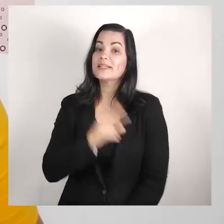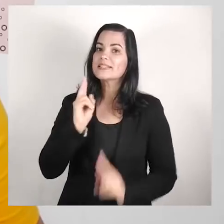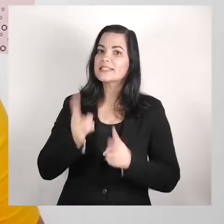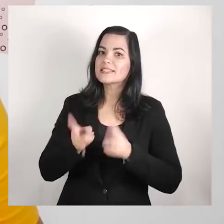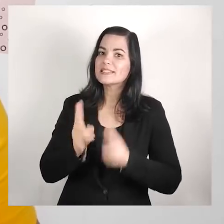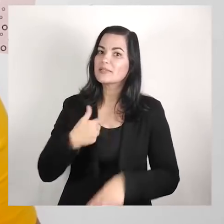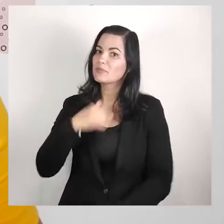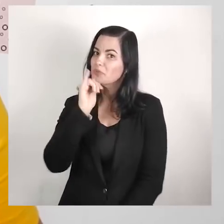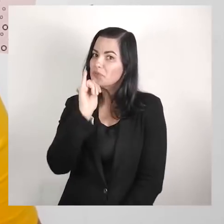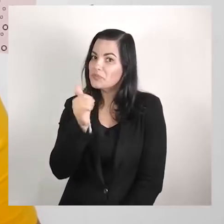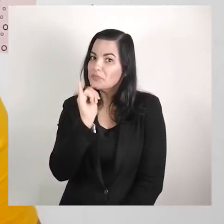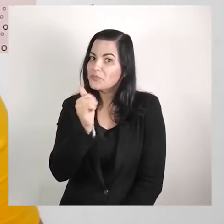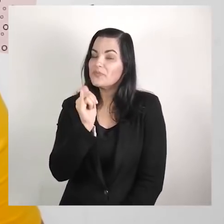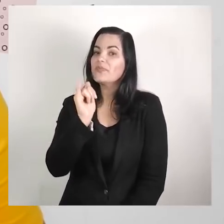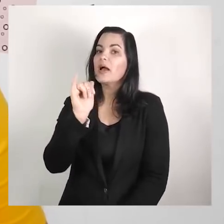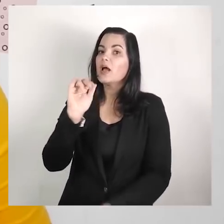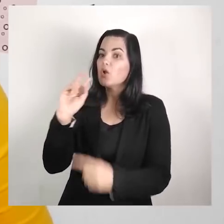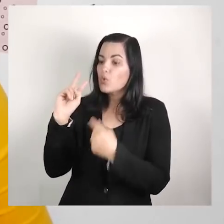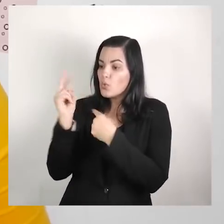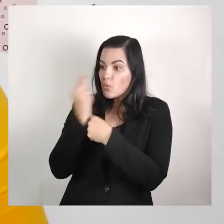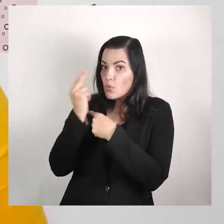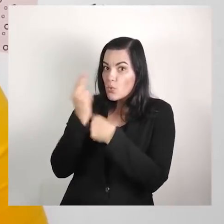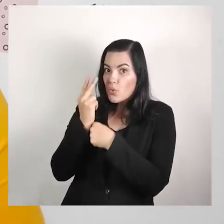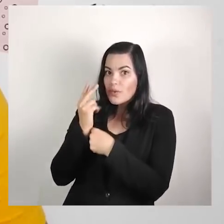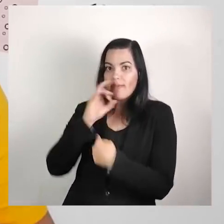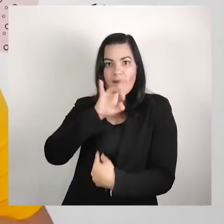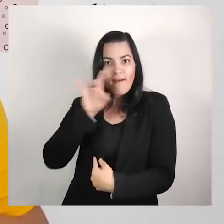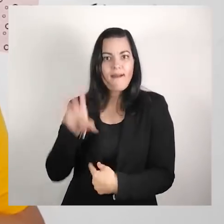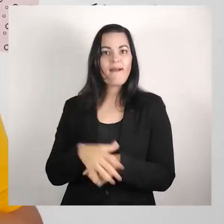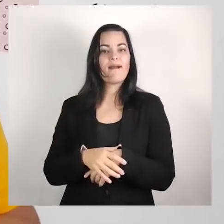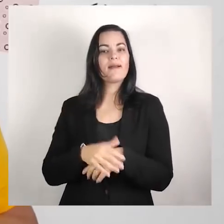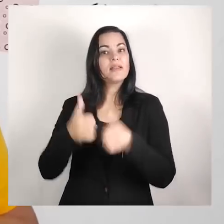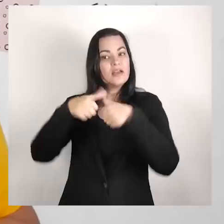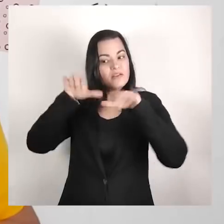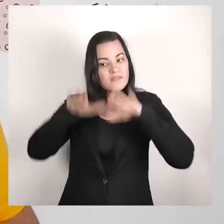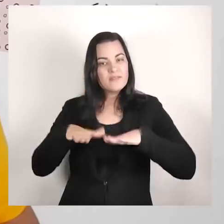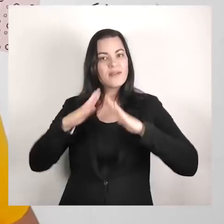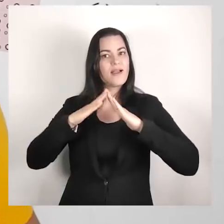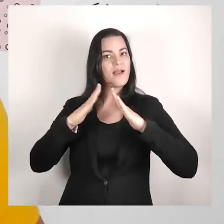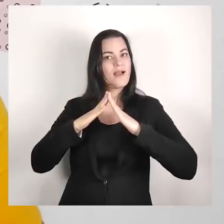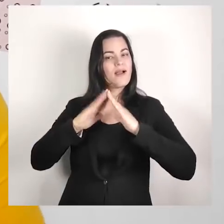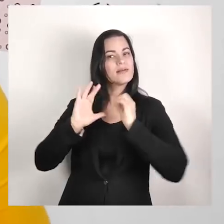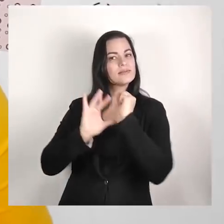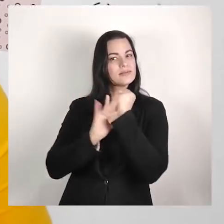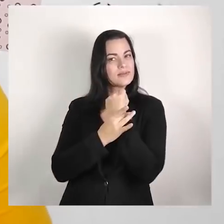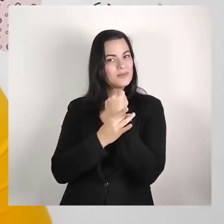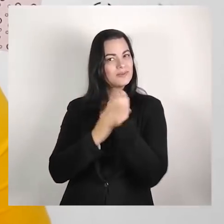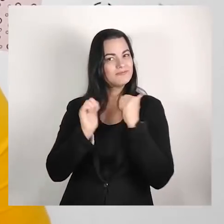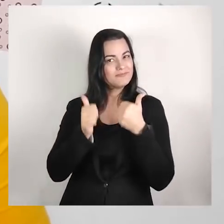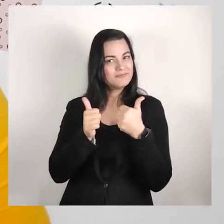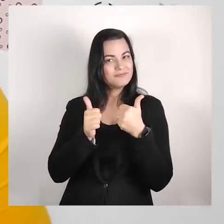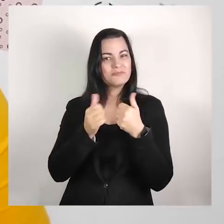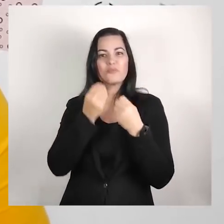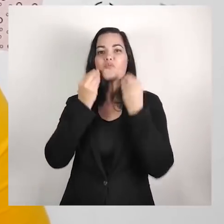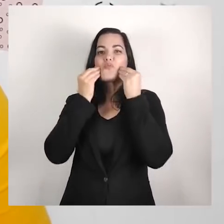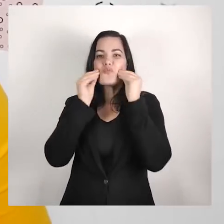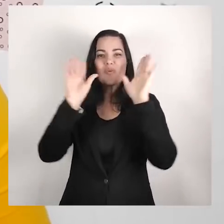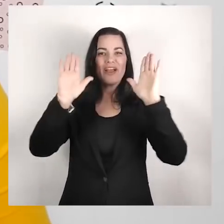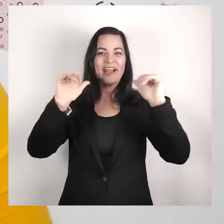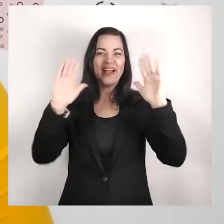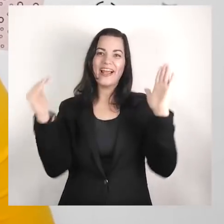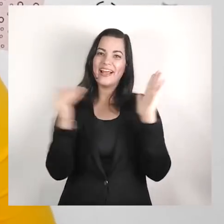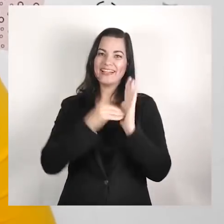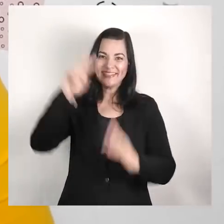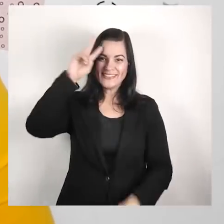cuidem. A Pro sempre pede para vocês se protegerem, ficarem bem guardadinhos aí em segurança, tá bom?